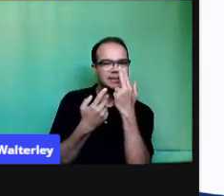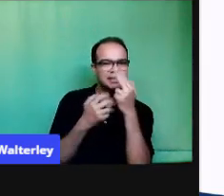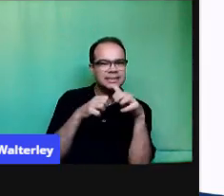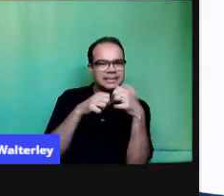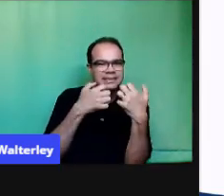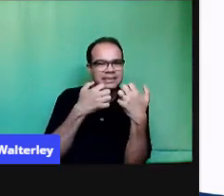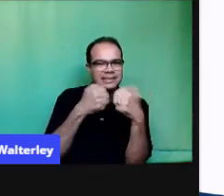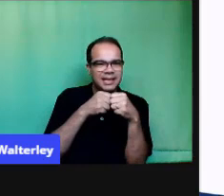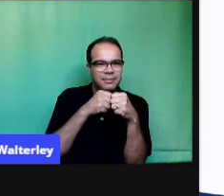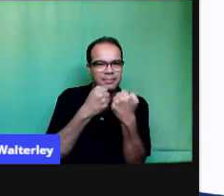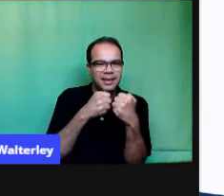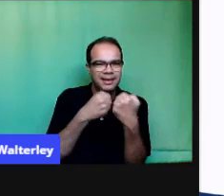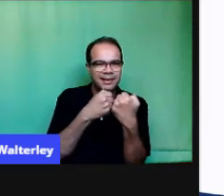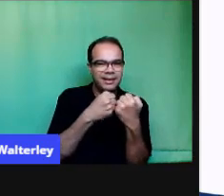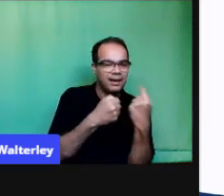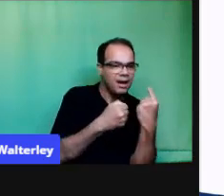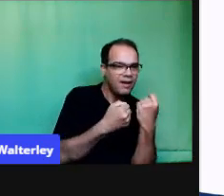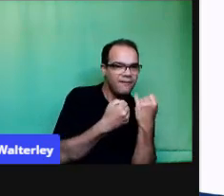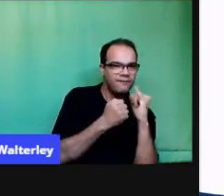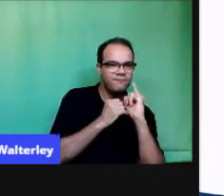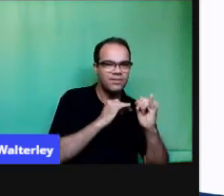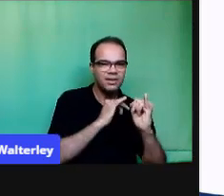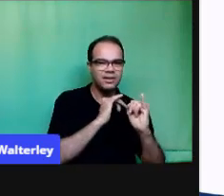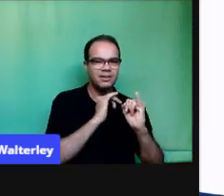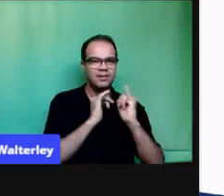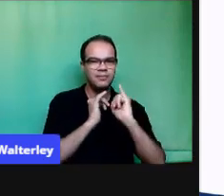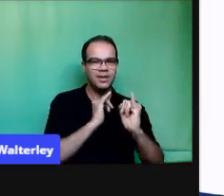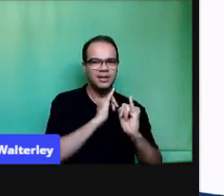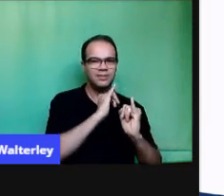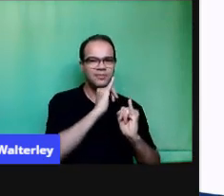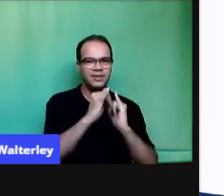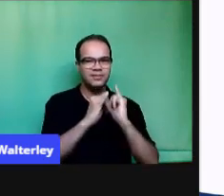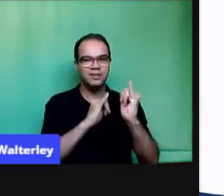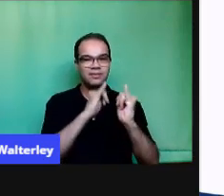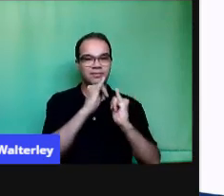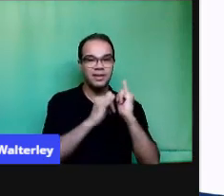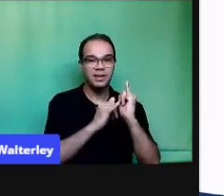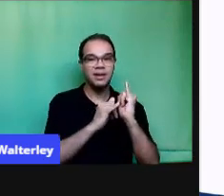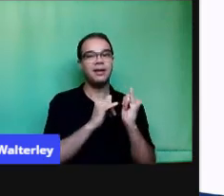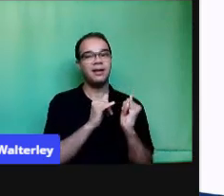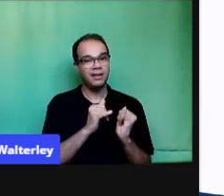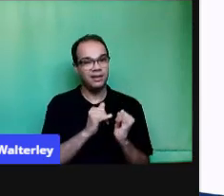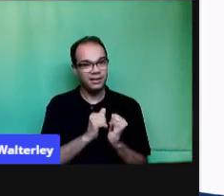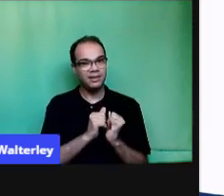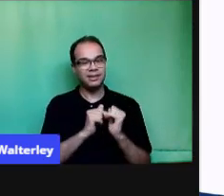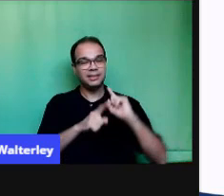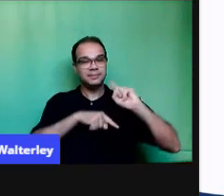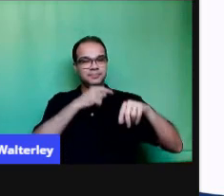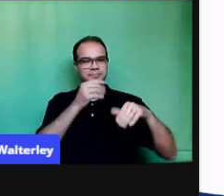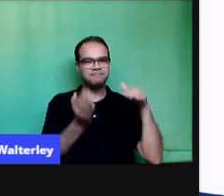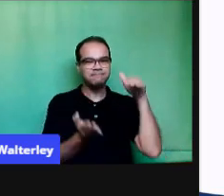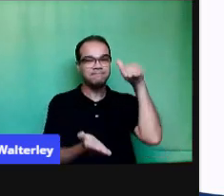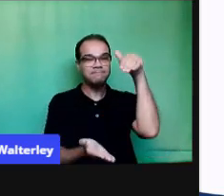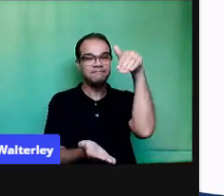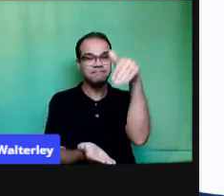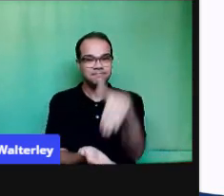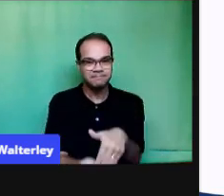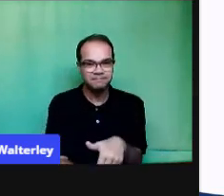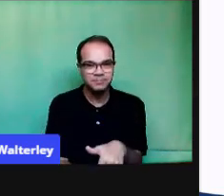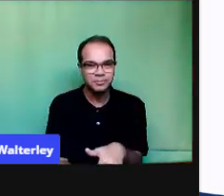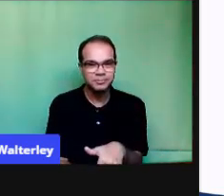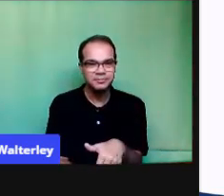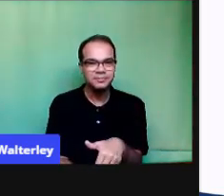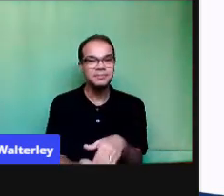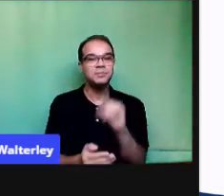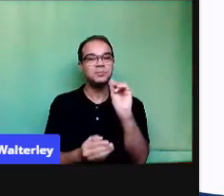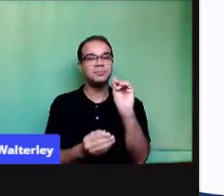de informações. É bem legal nessa metodologia que, ao final, o professor dê alguns cartazes